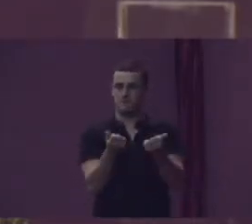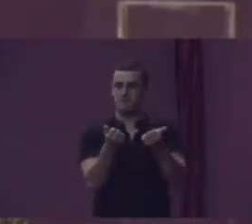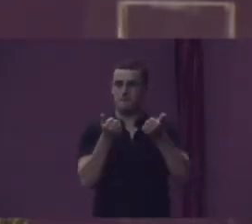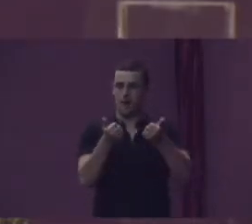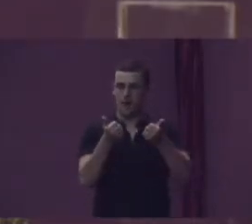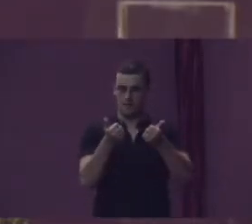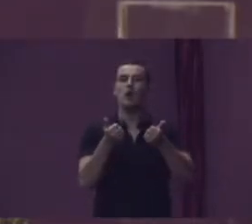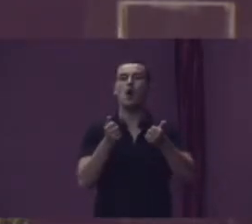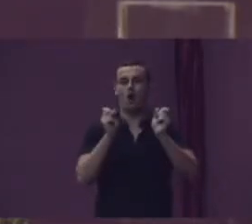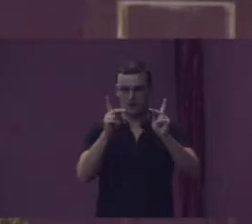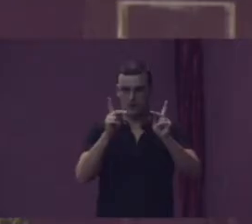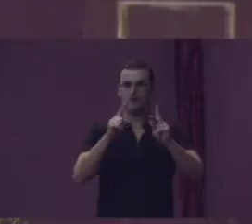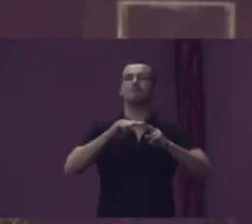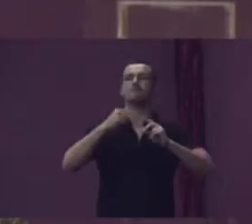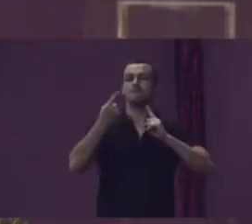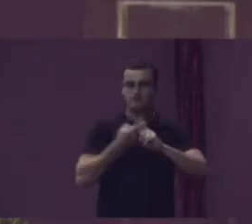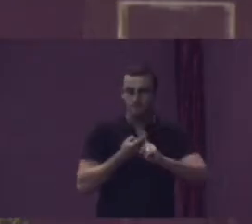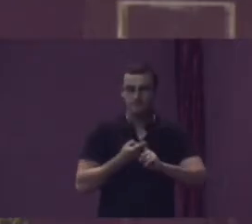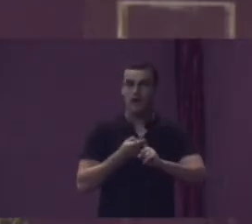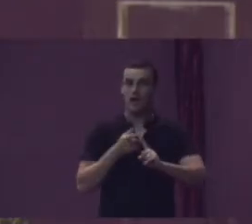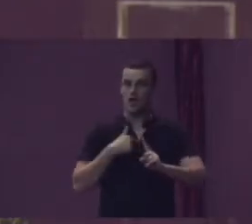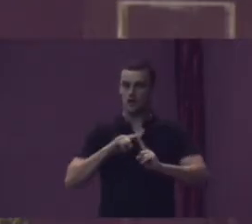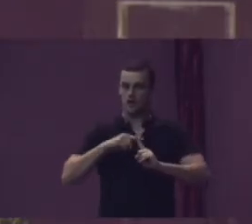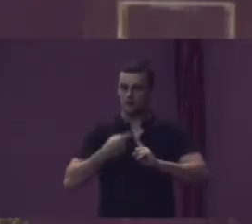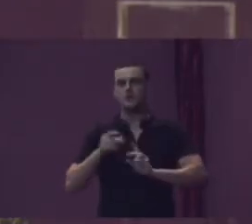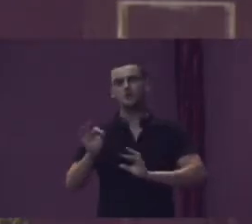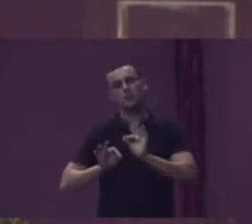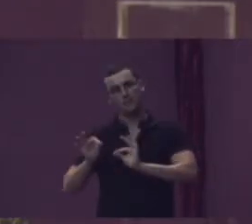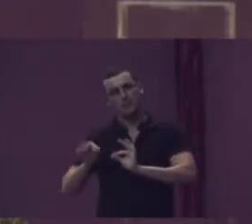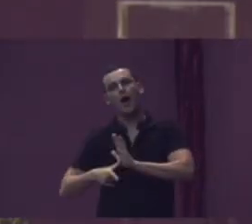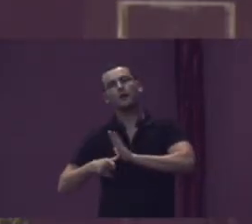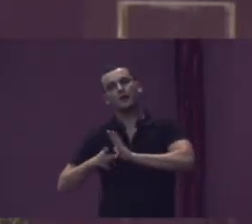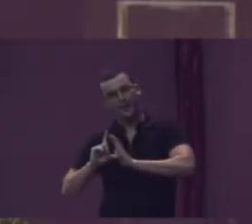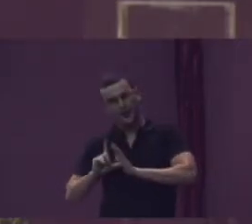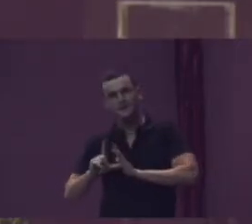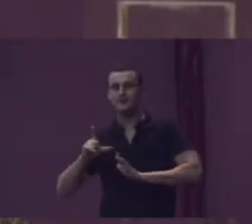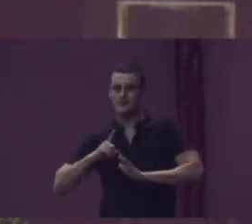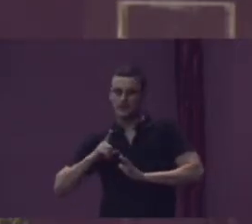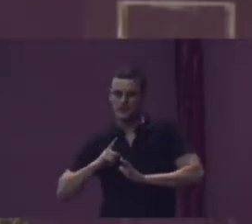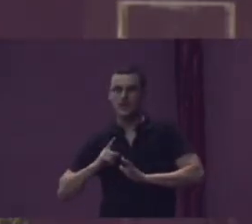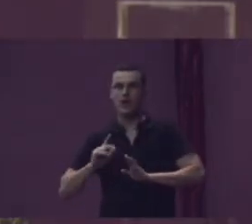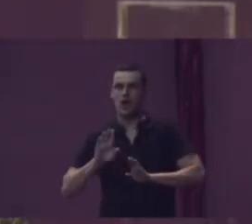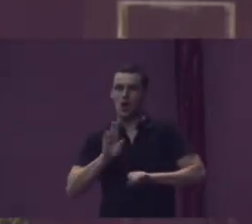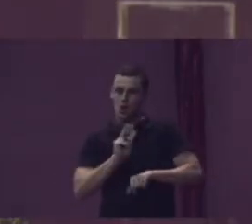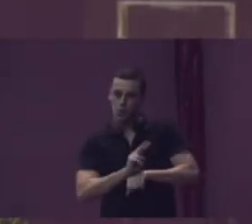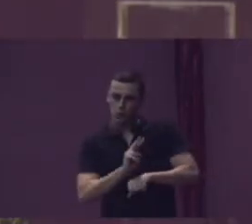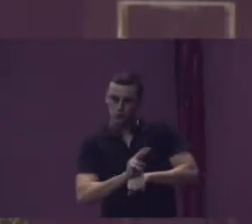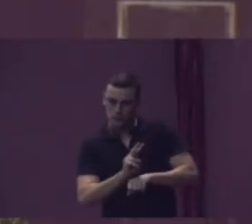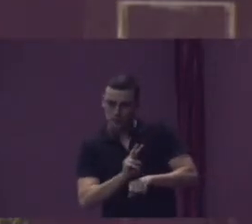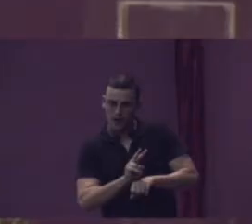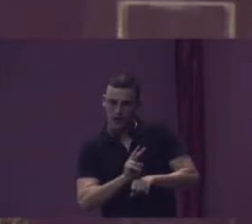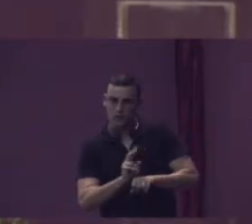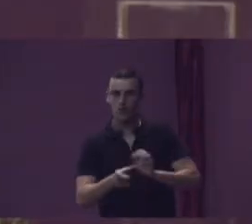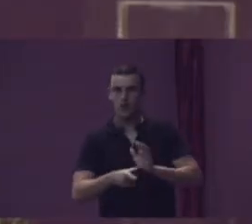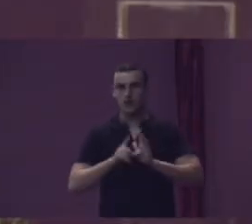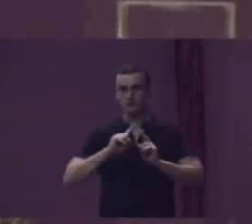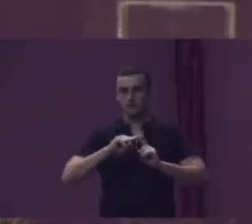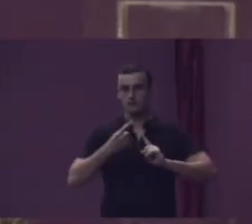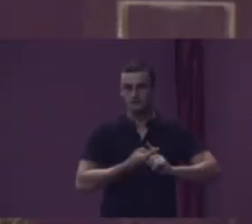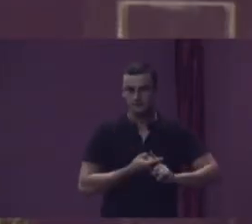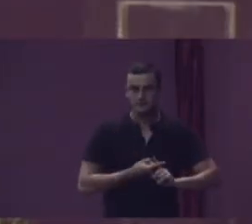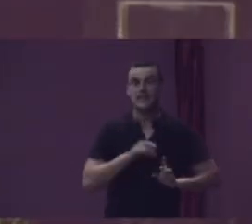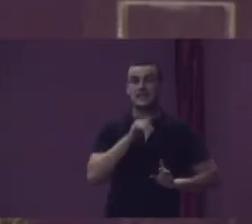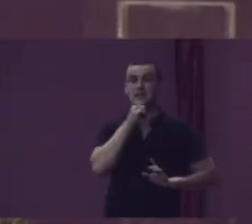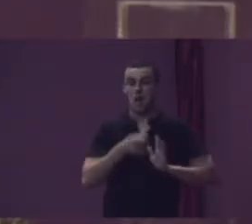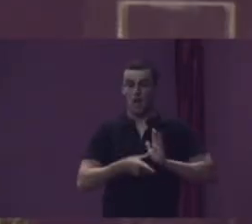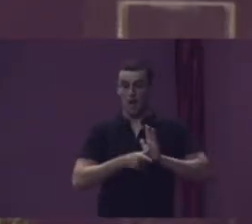favorável. A gravidez é planejada e inclui a busca de cuidados específicos, mesmo antes da concepção, por exemplo, a realização de